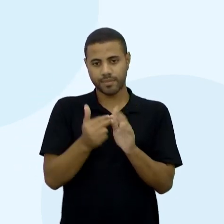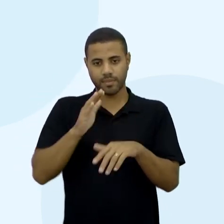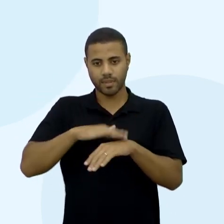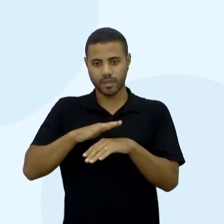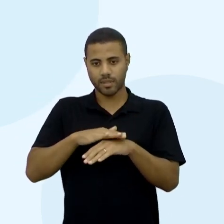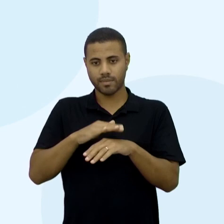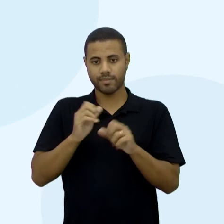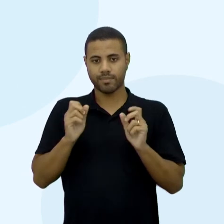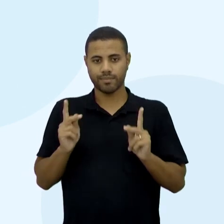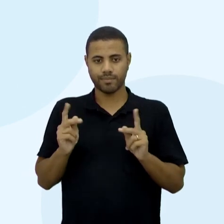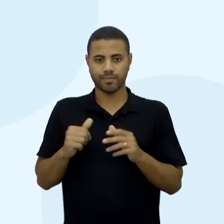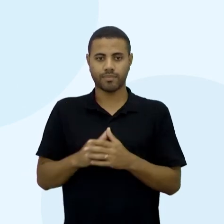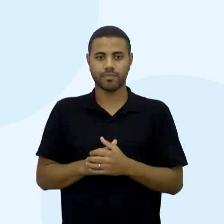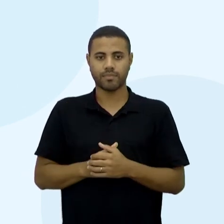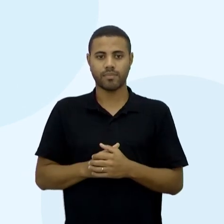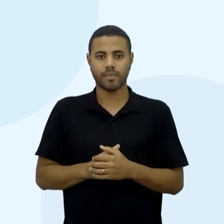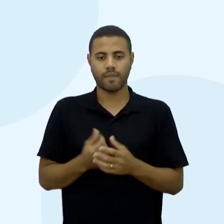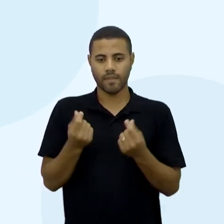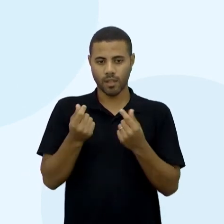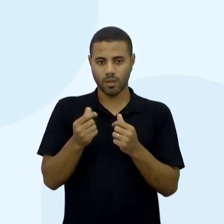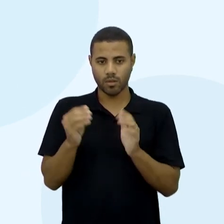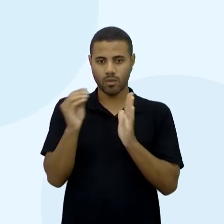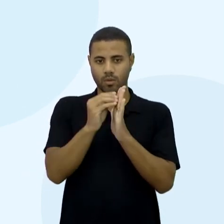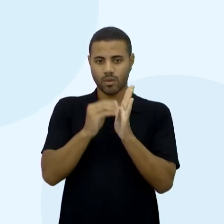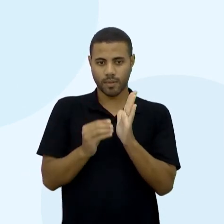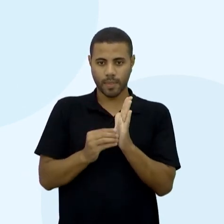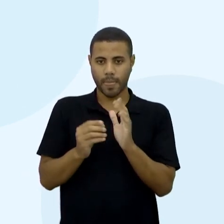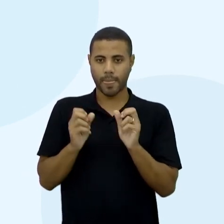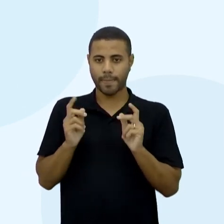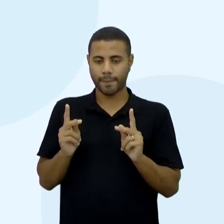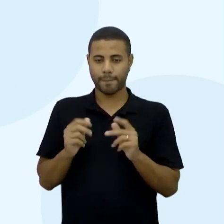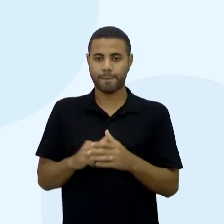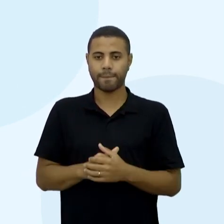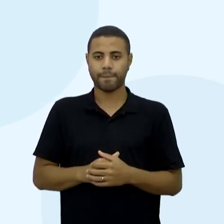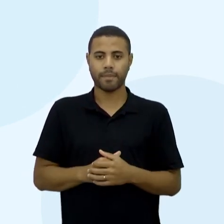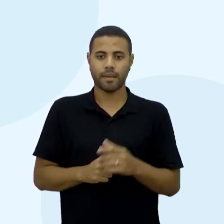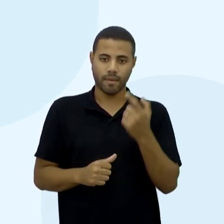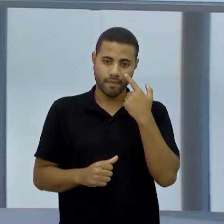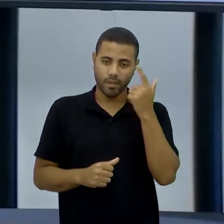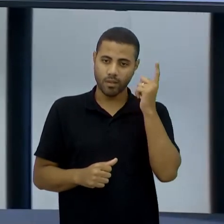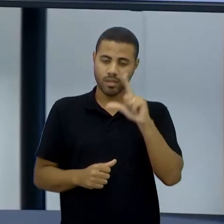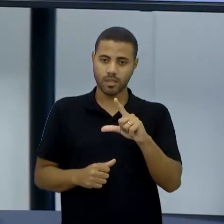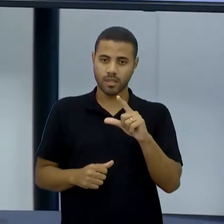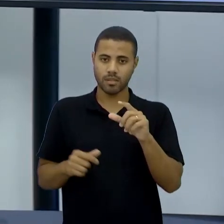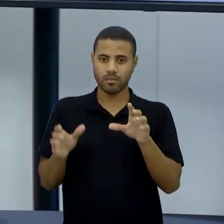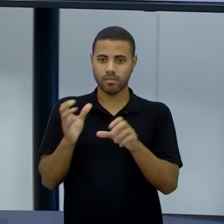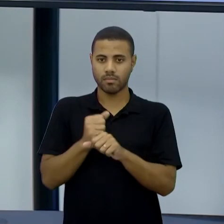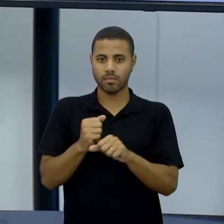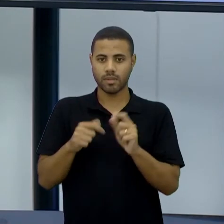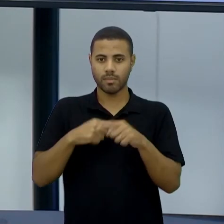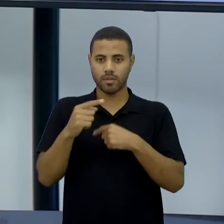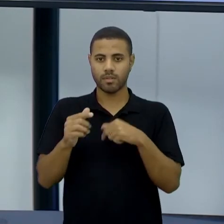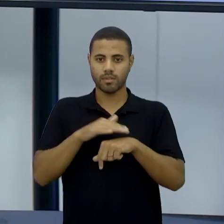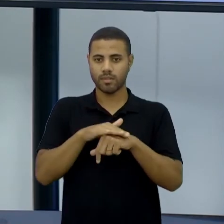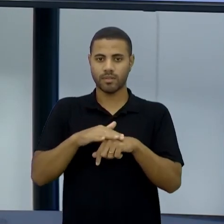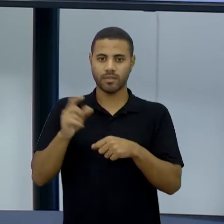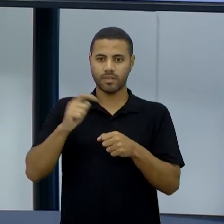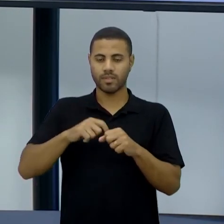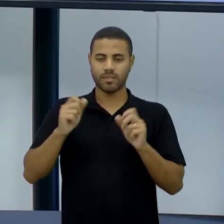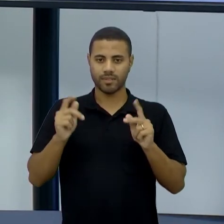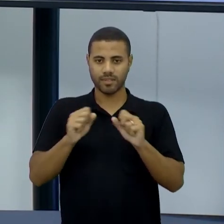tempo. Veja, ó, é só colocar esses valores na tabela, tá bom? E aí a gente vai ver que gráfico que vai dar, voltaremos a falar sobre ele na